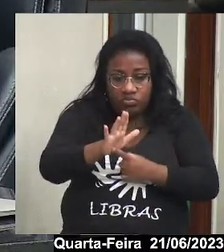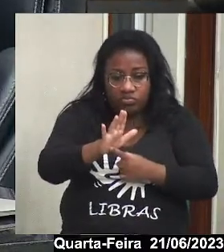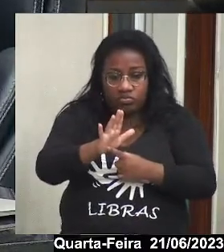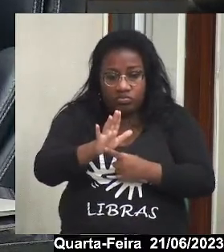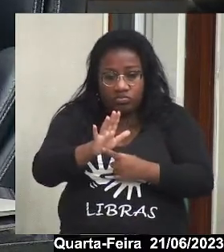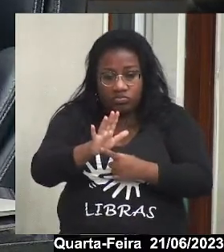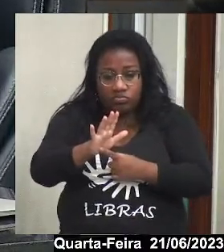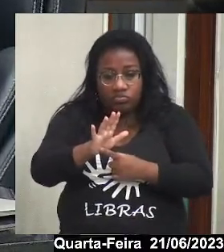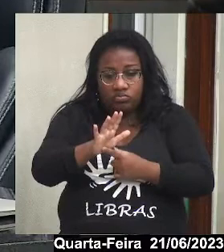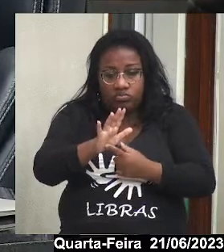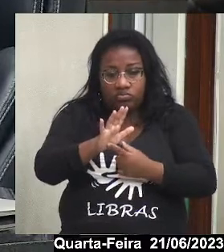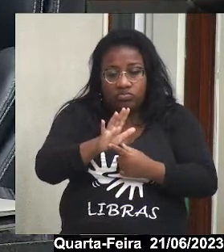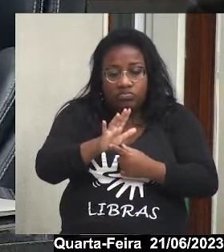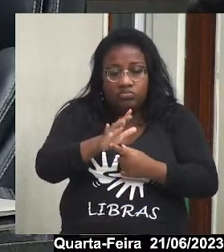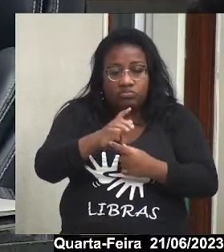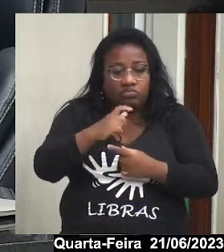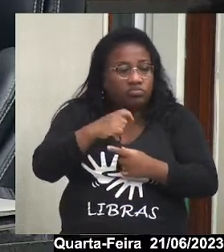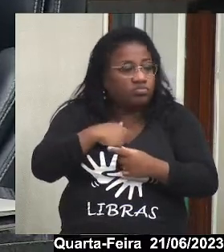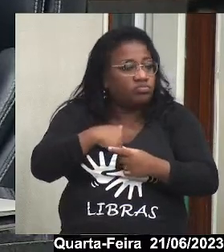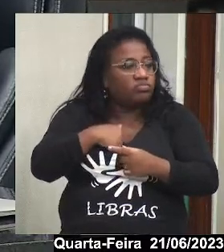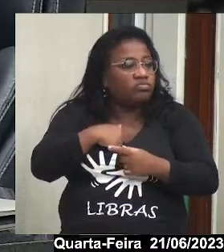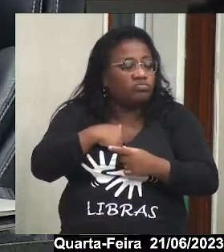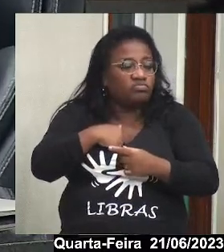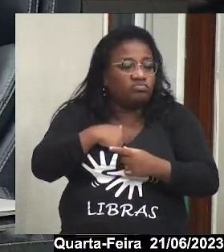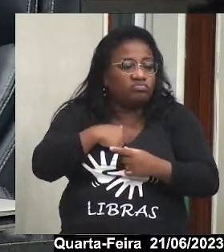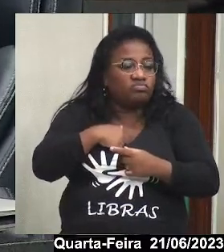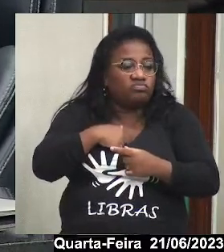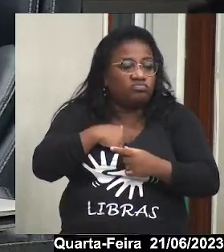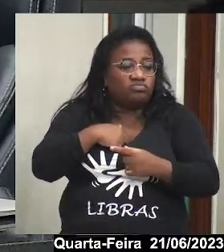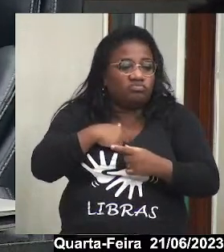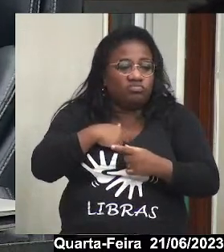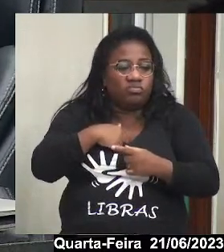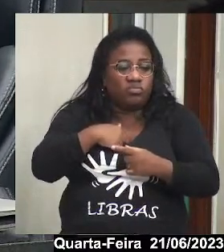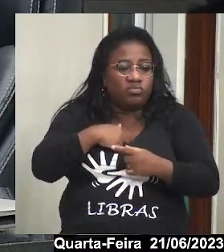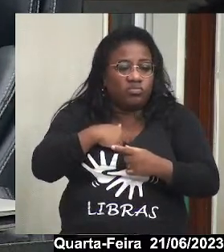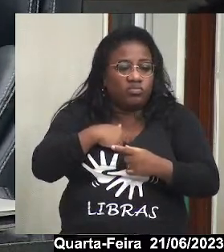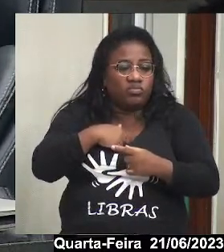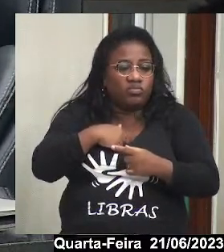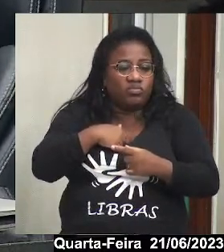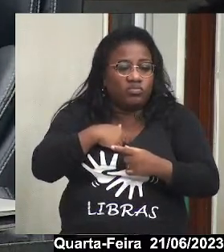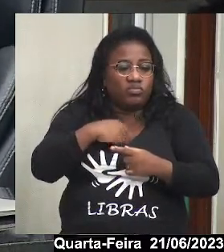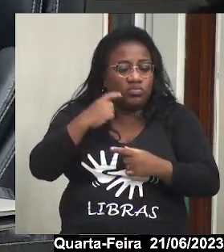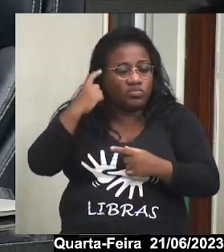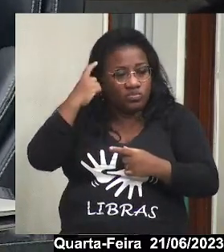umas discussões aqui que teve, e eu não vou me pegar no mérito de